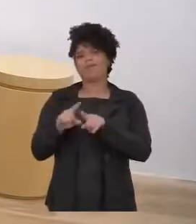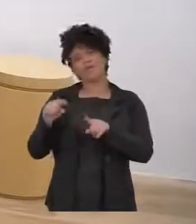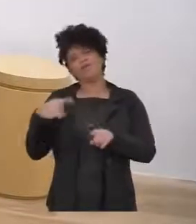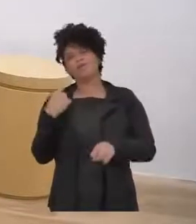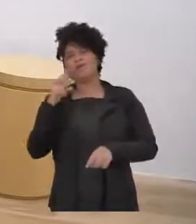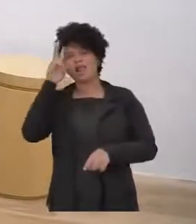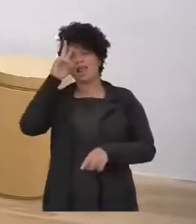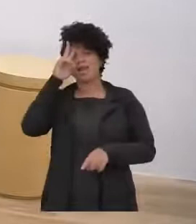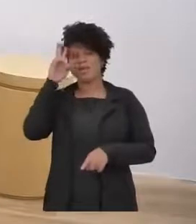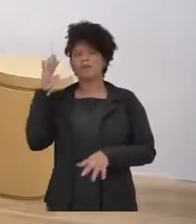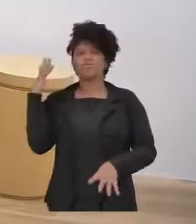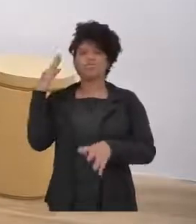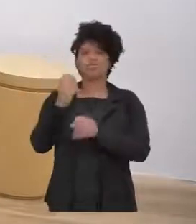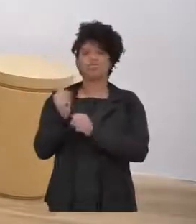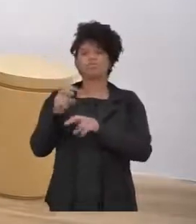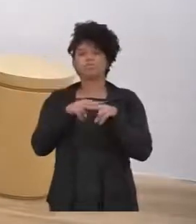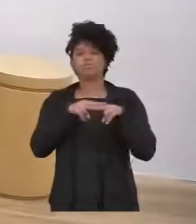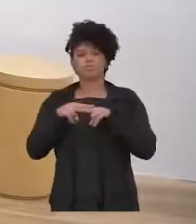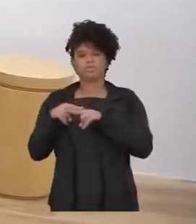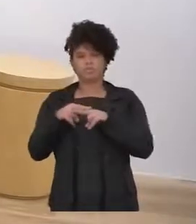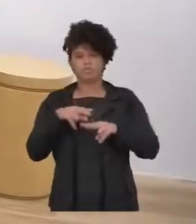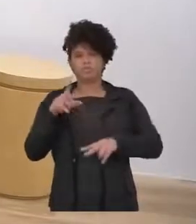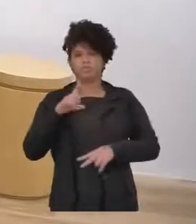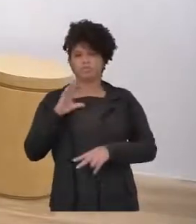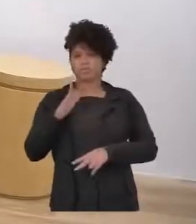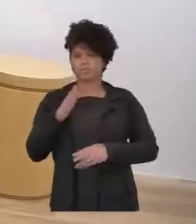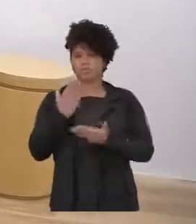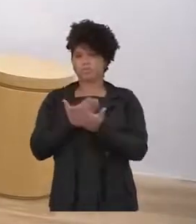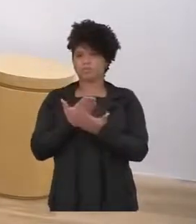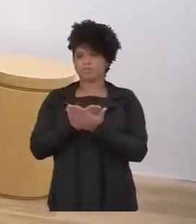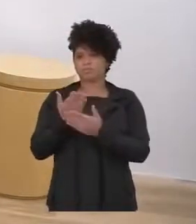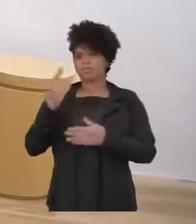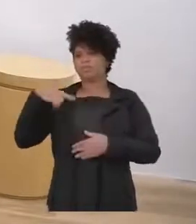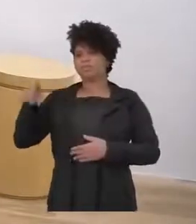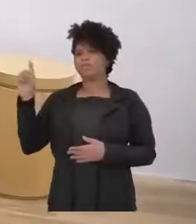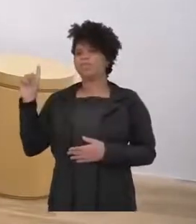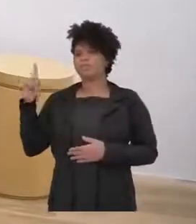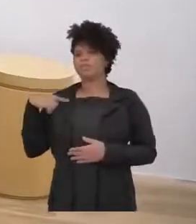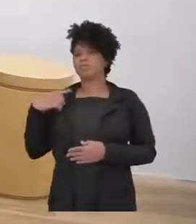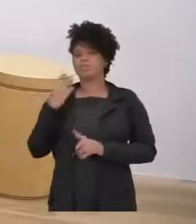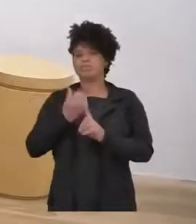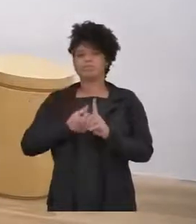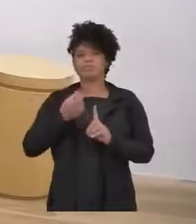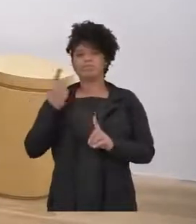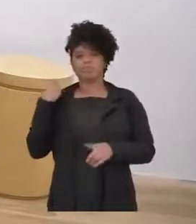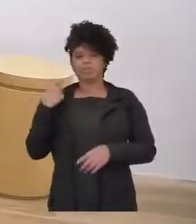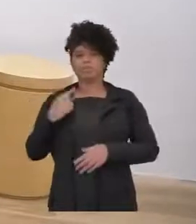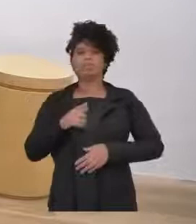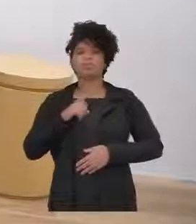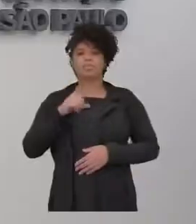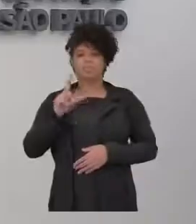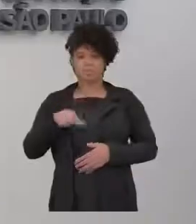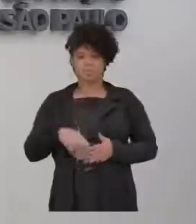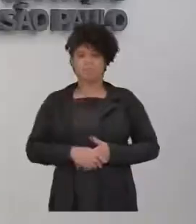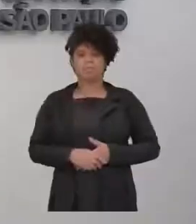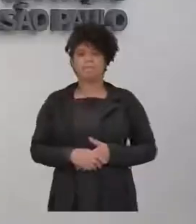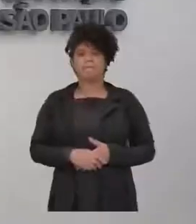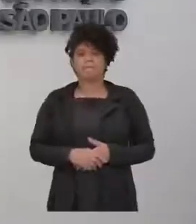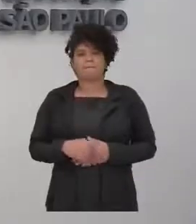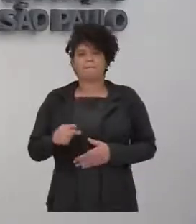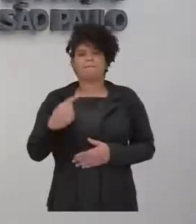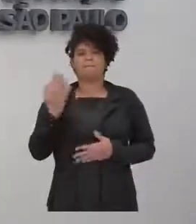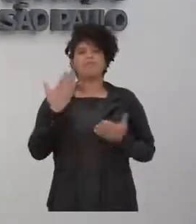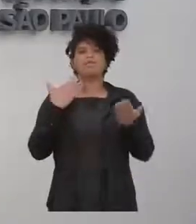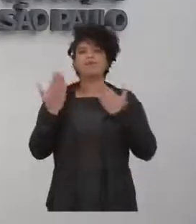retomando alguns elementos importantes que falamos no último semestre, né? Nos últimos 2 bimestres. Estamos